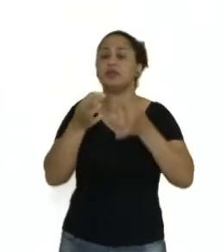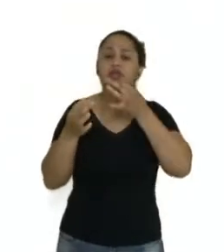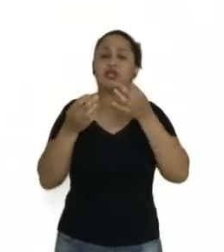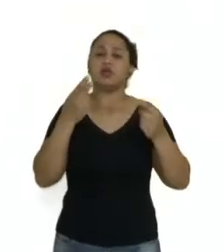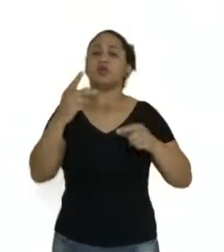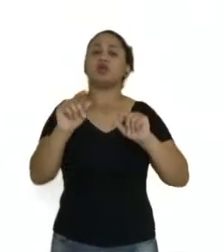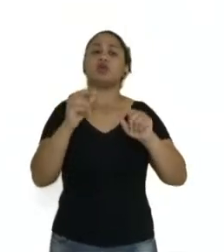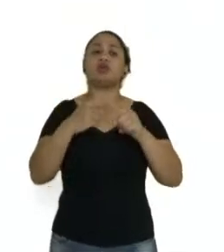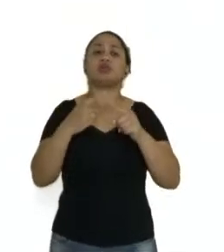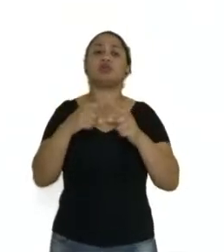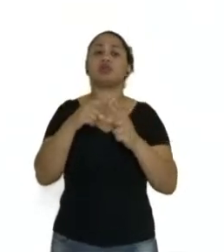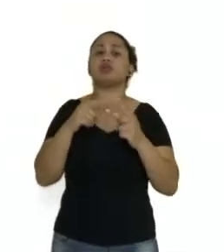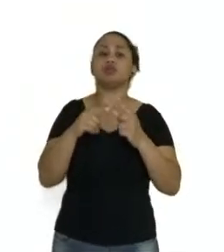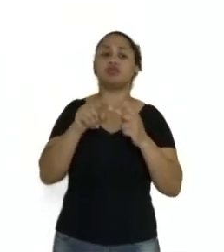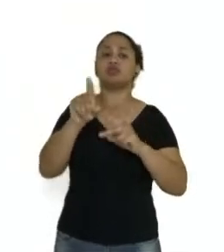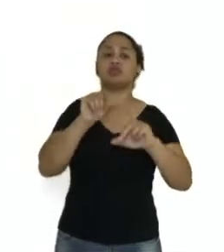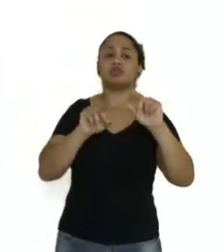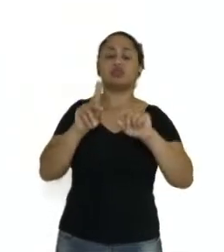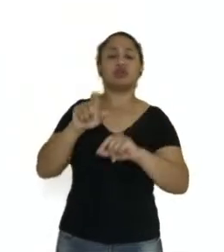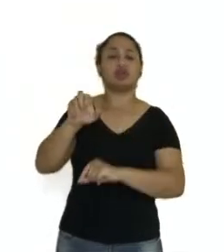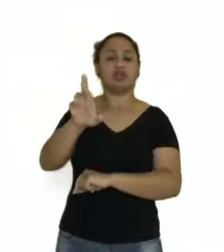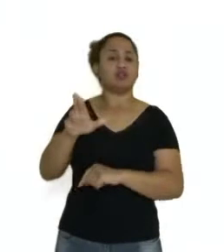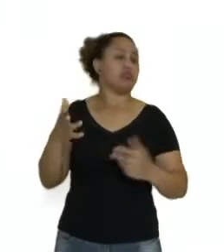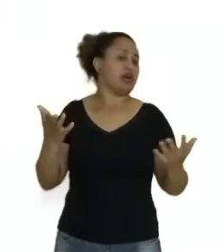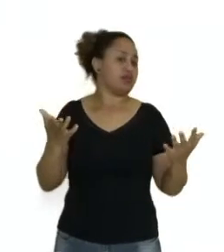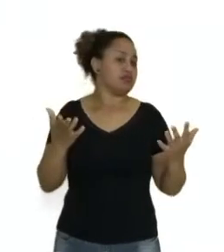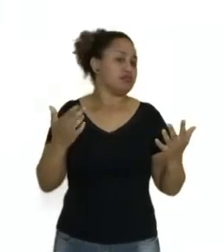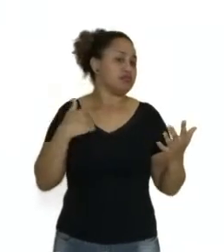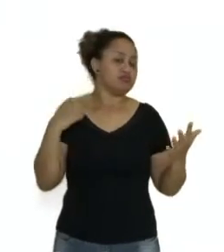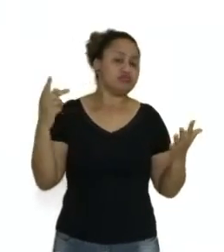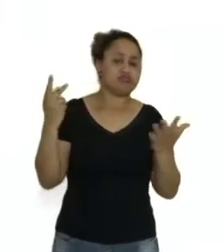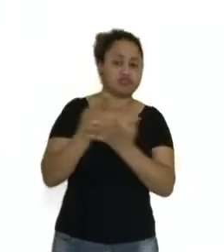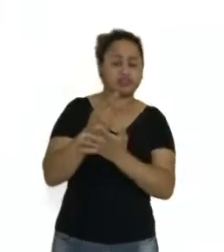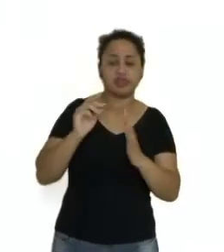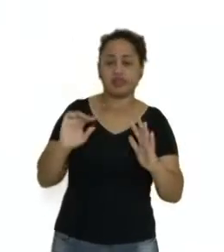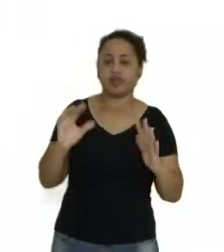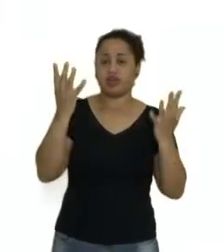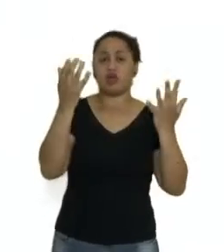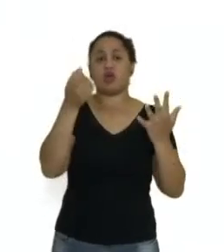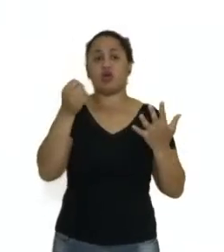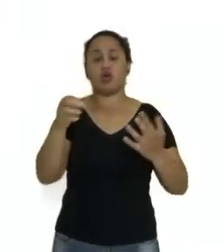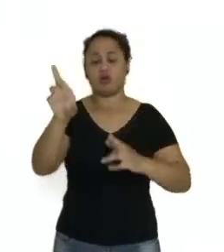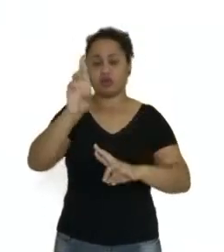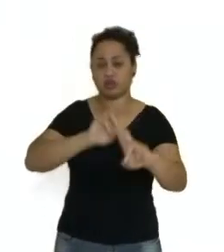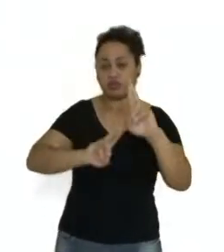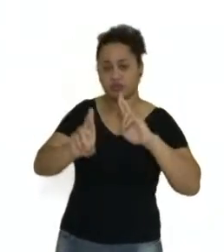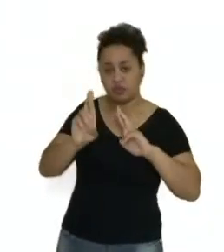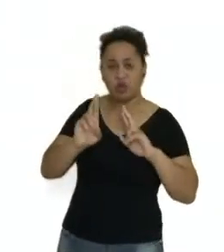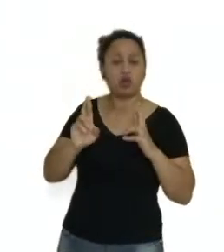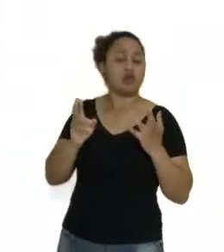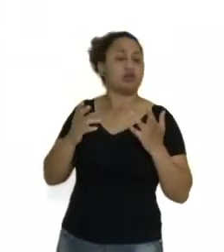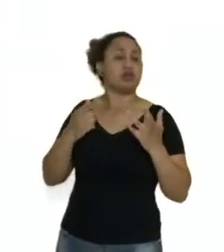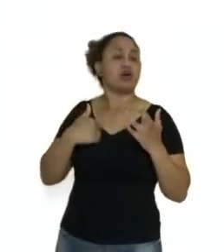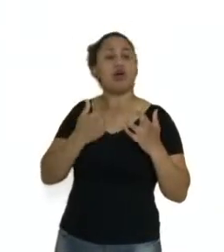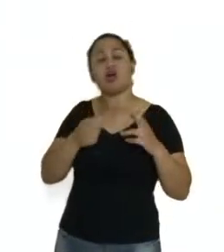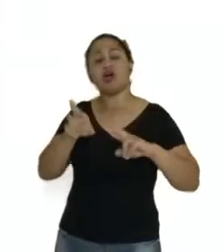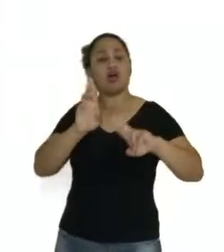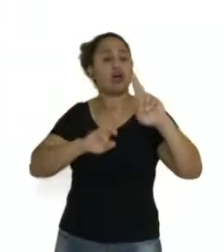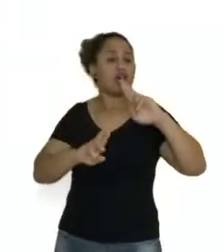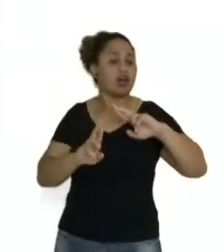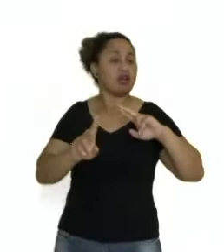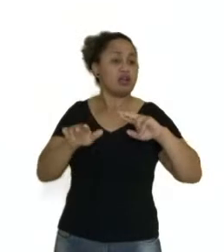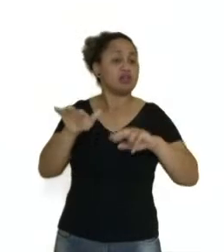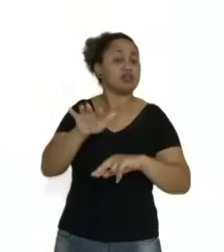ambos escolheram par? É um fenômeno aleatório ou o resultado do jogo e o resultado do jogo